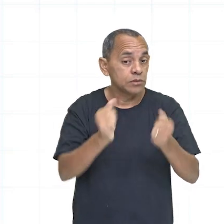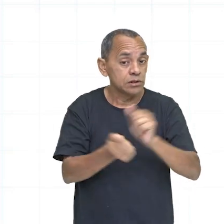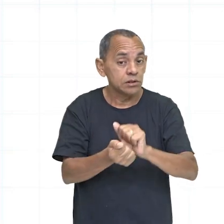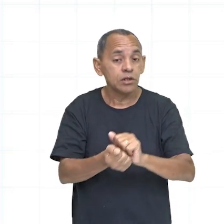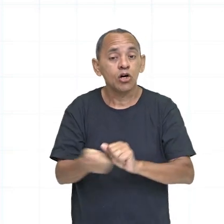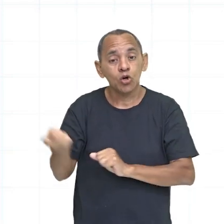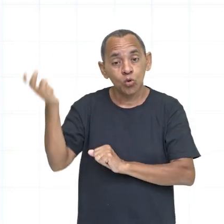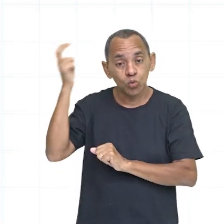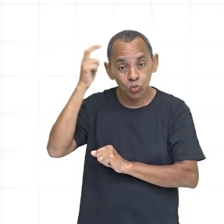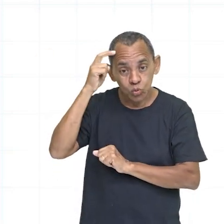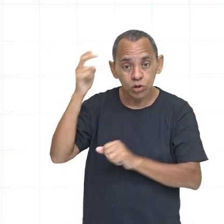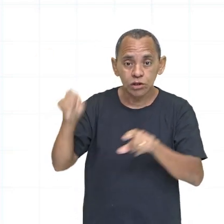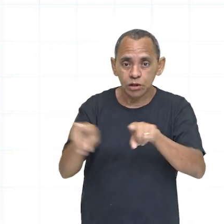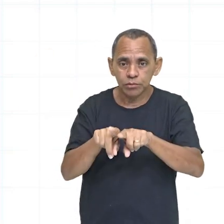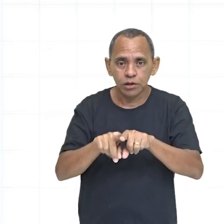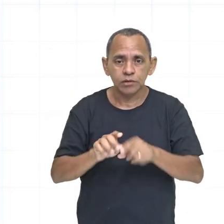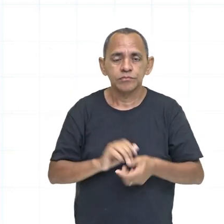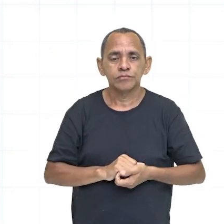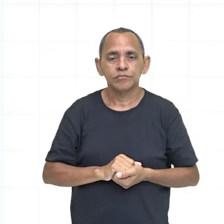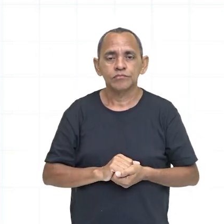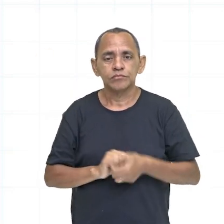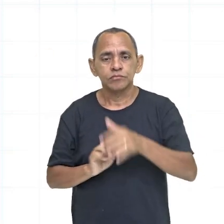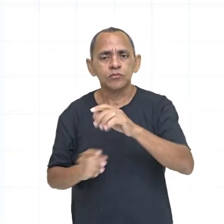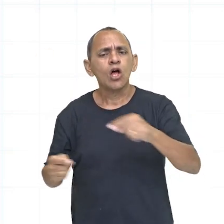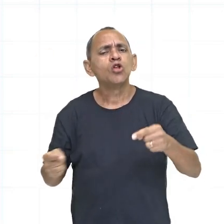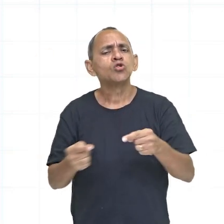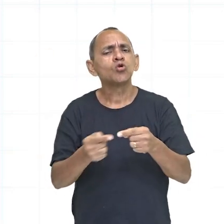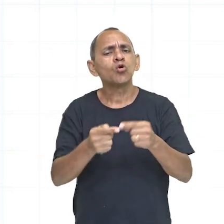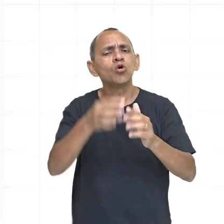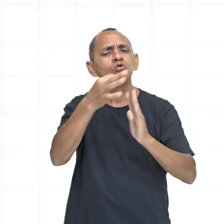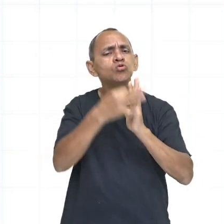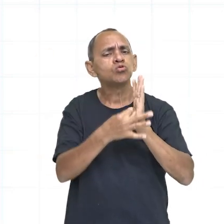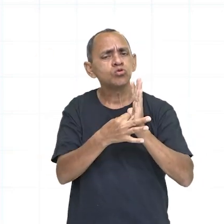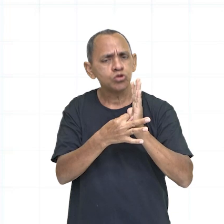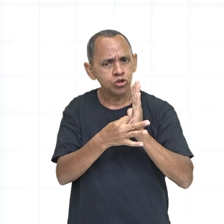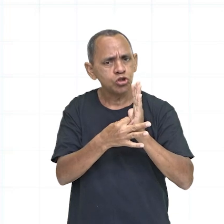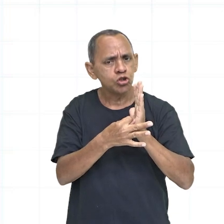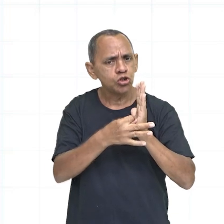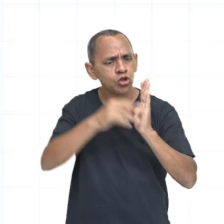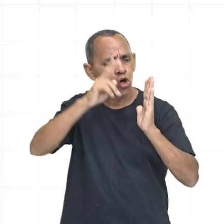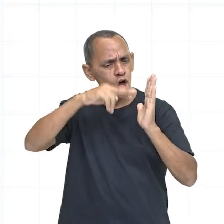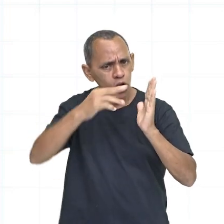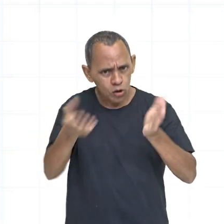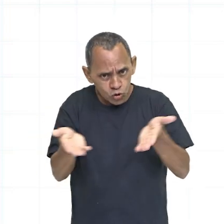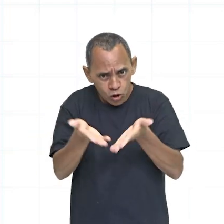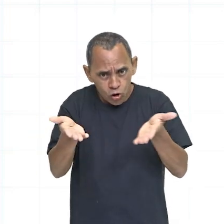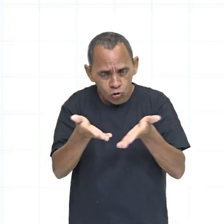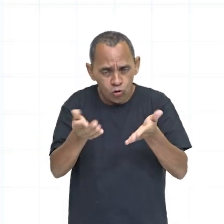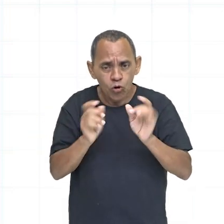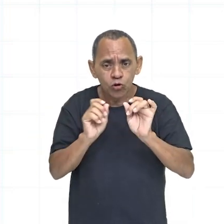uma pergunta aqui para vocês. De acordo com esse texto aí que a gente acabou de ler, what was one of